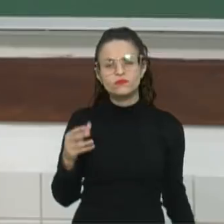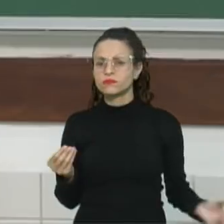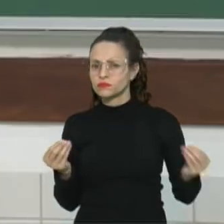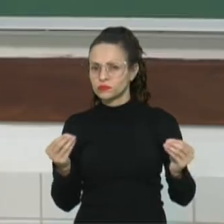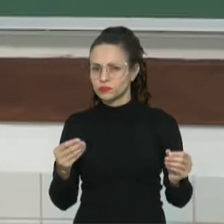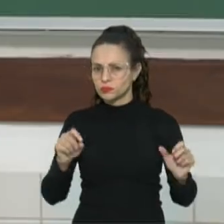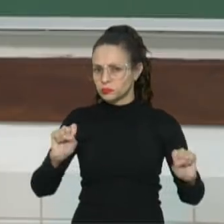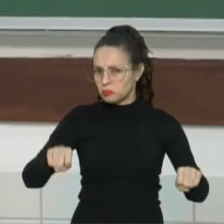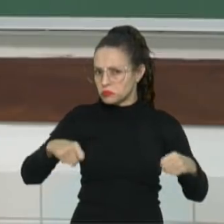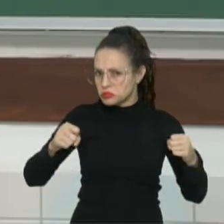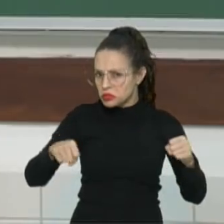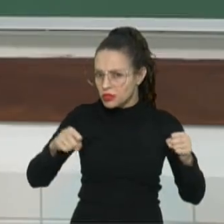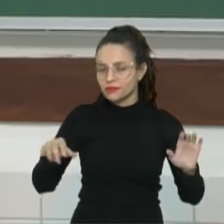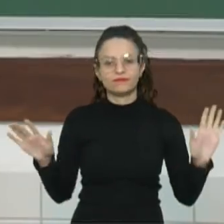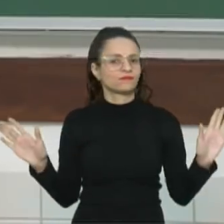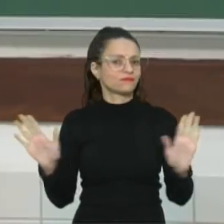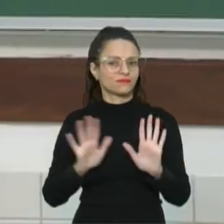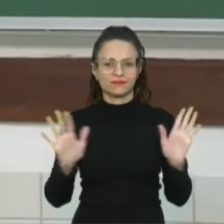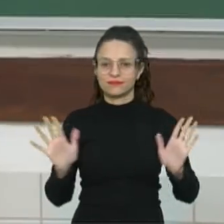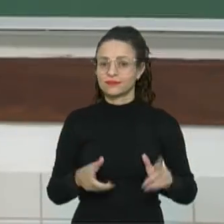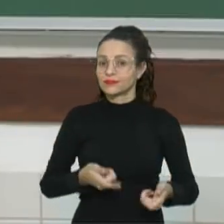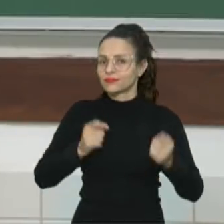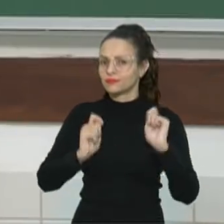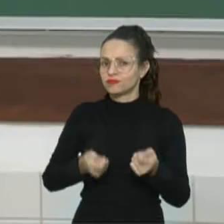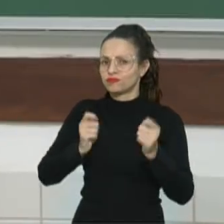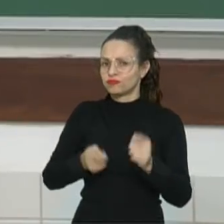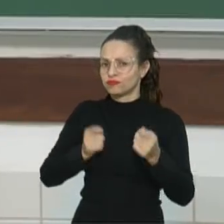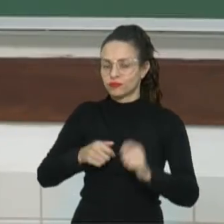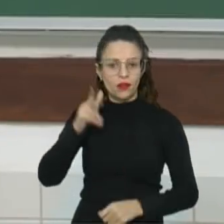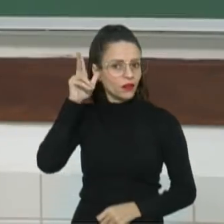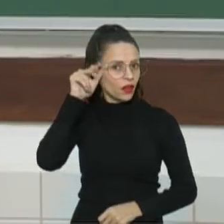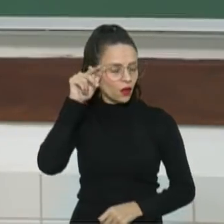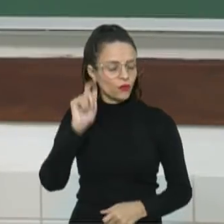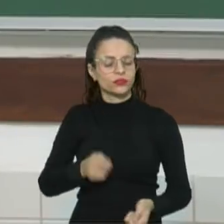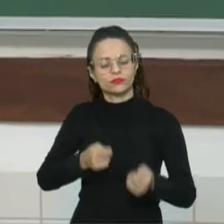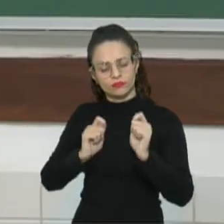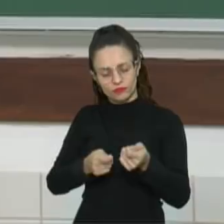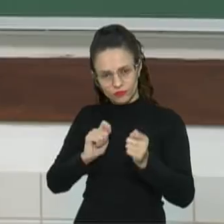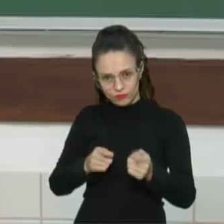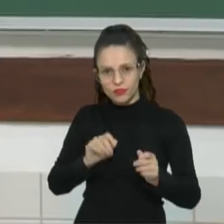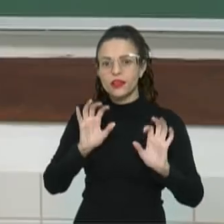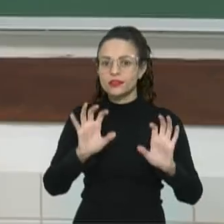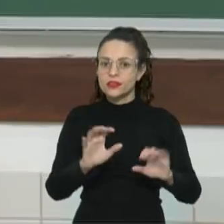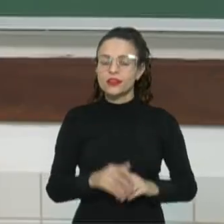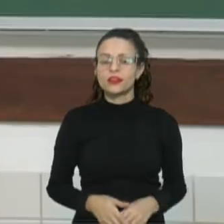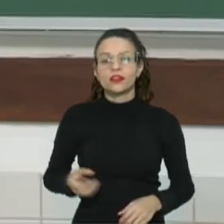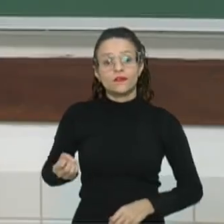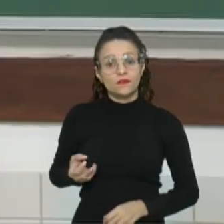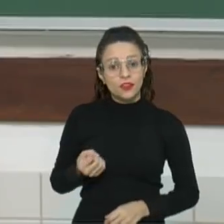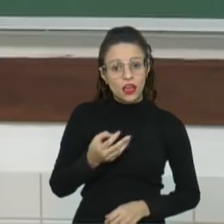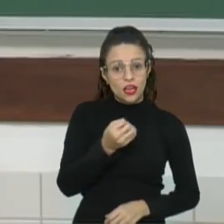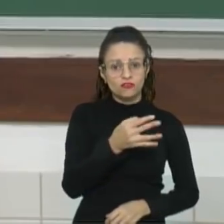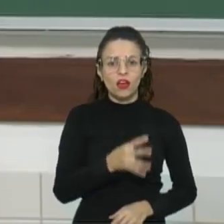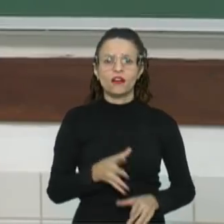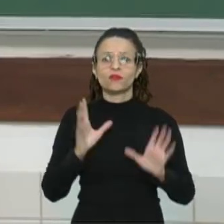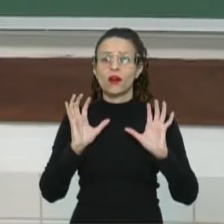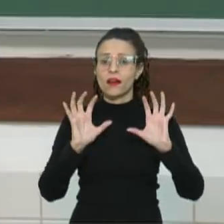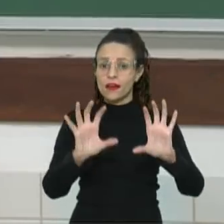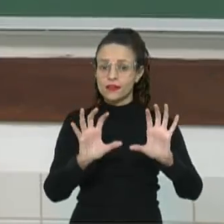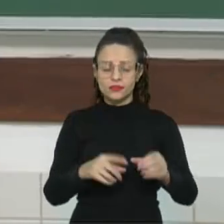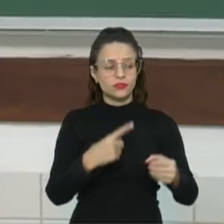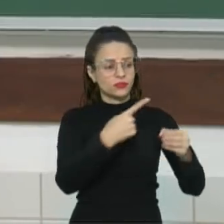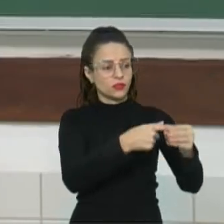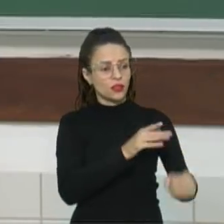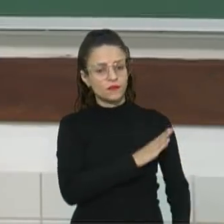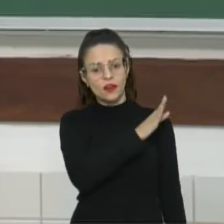De bicicleta? Não, eles iam de carroça, que era o meio de transporte da época. Eles viajavam nessas carroças de cidade em